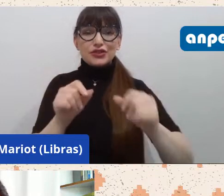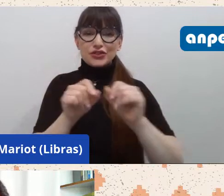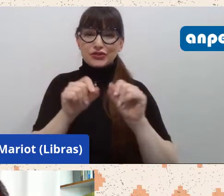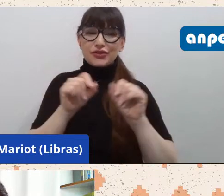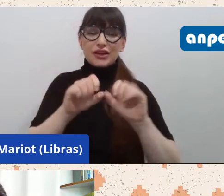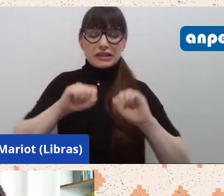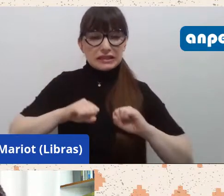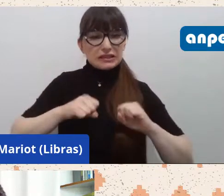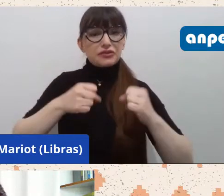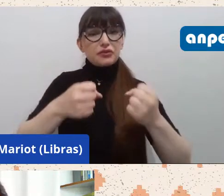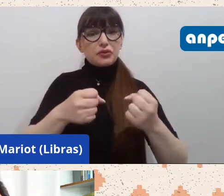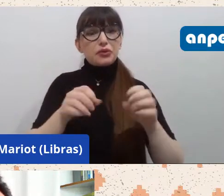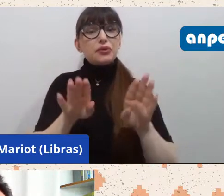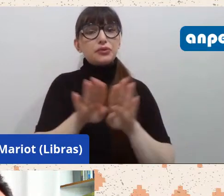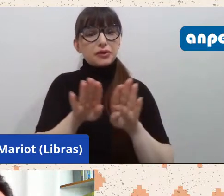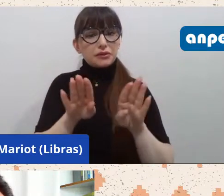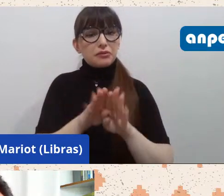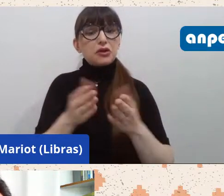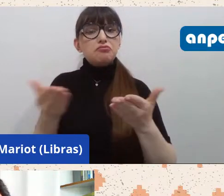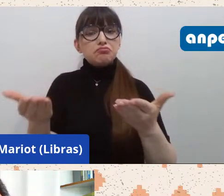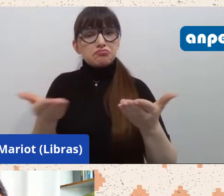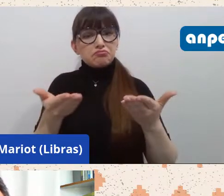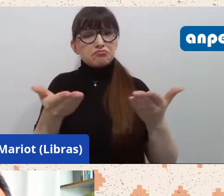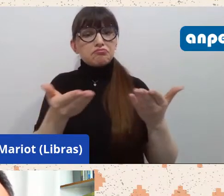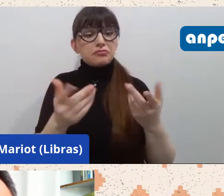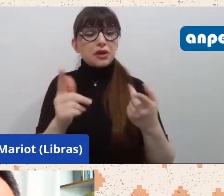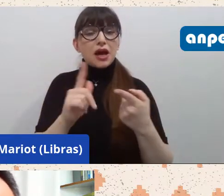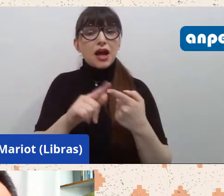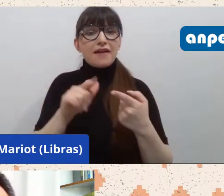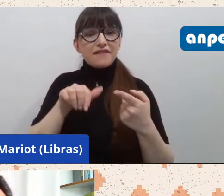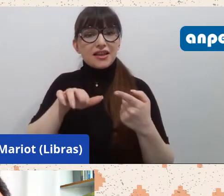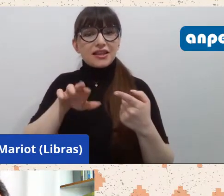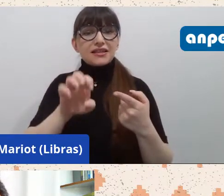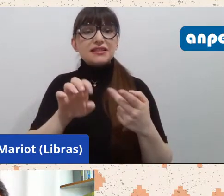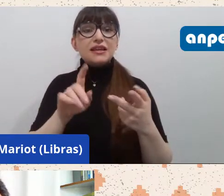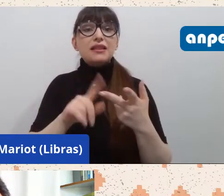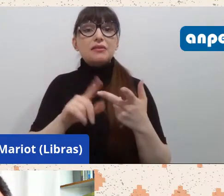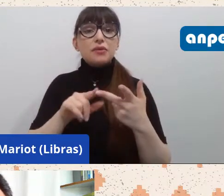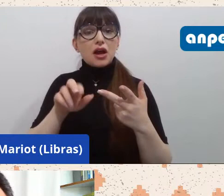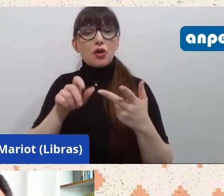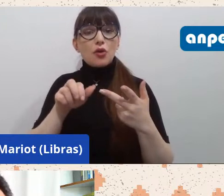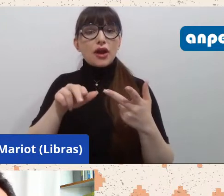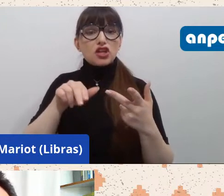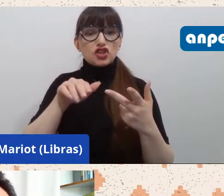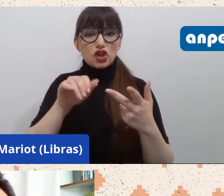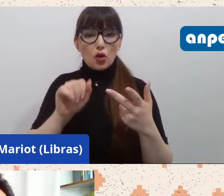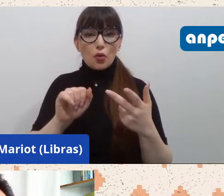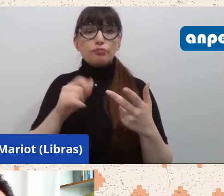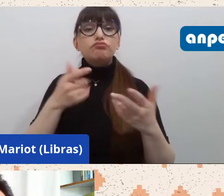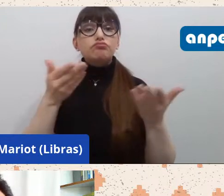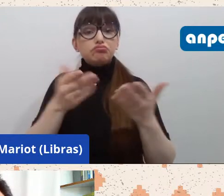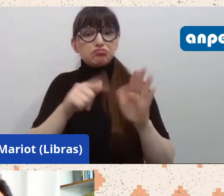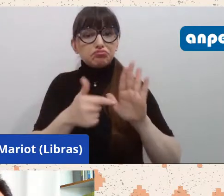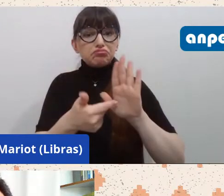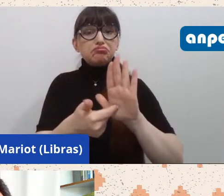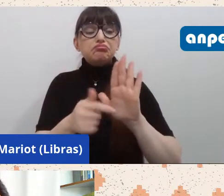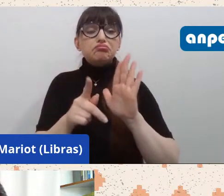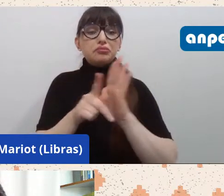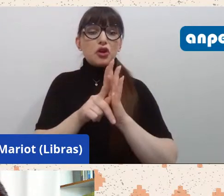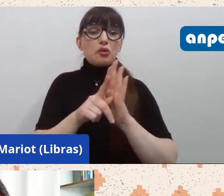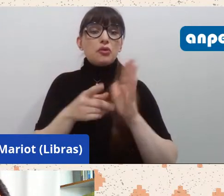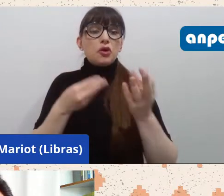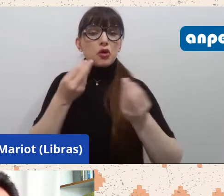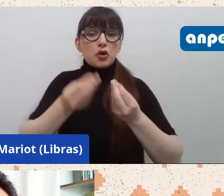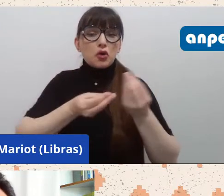de convidar tanto a Felice quanto a Rachel para apresentarem um pouco de